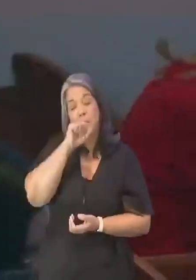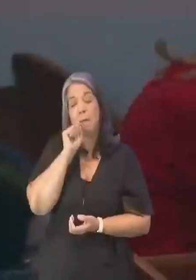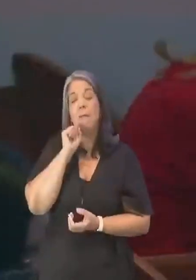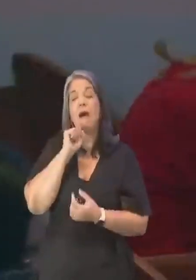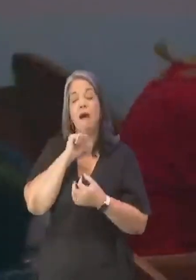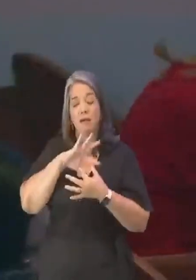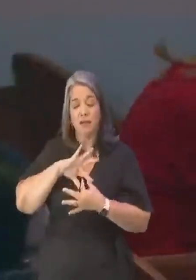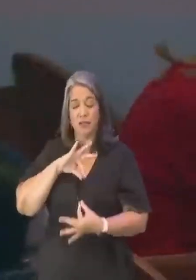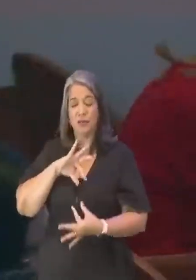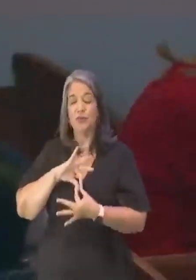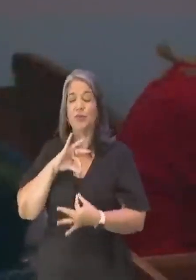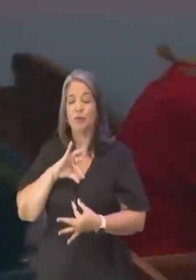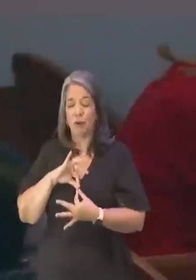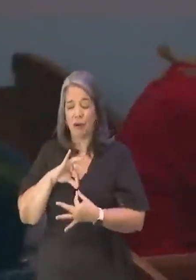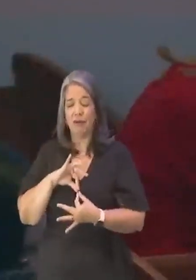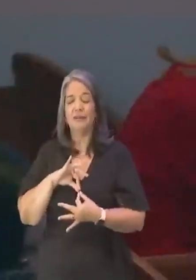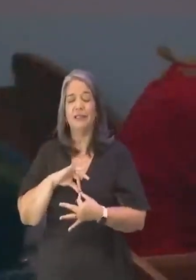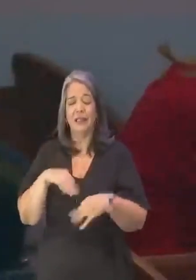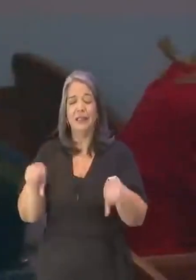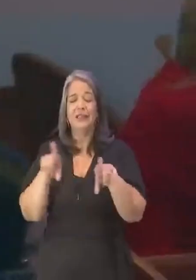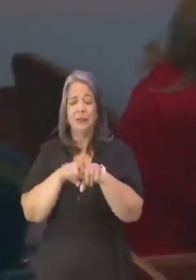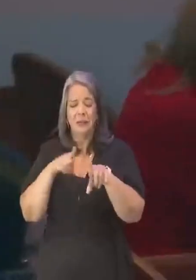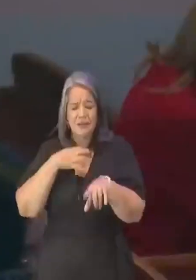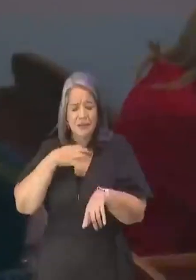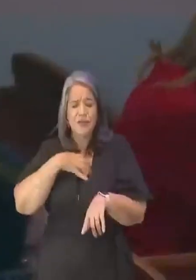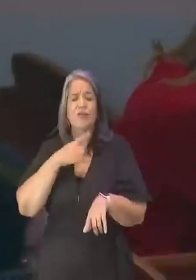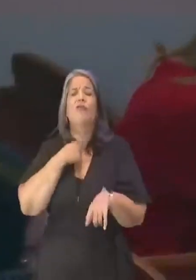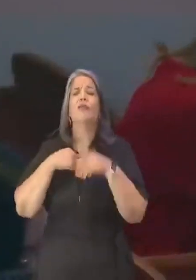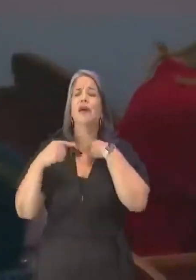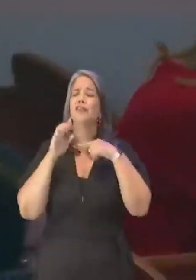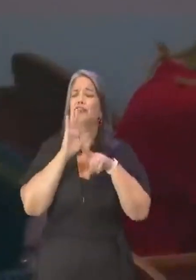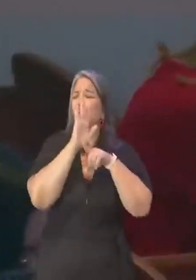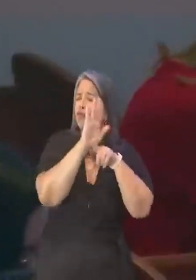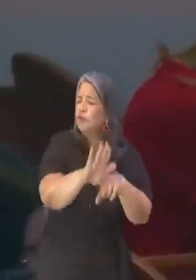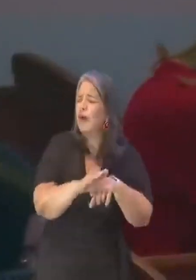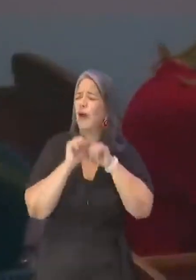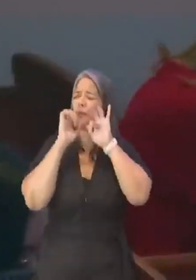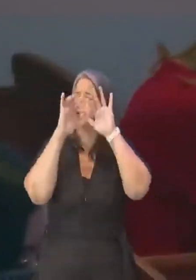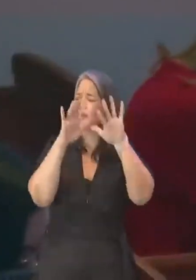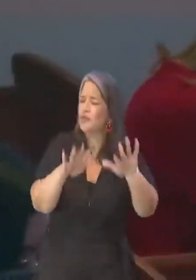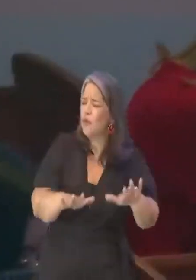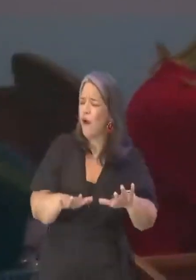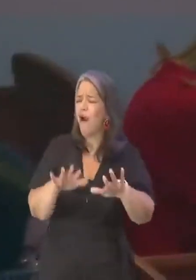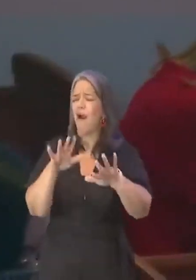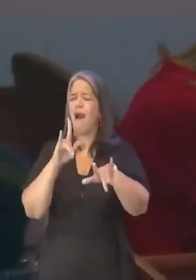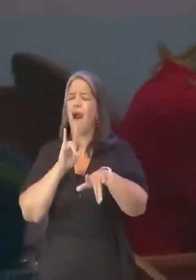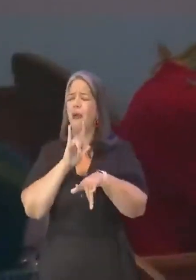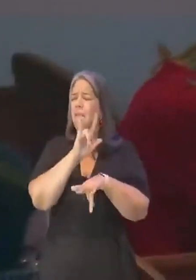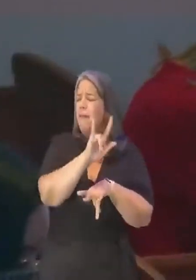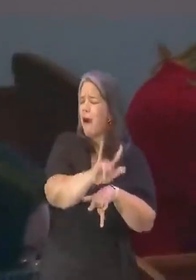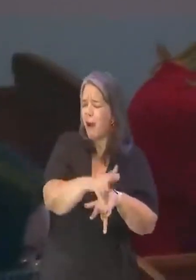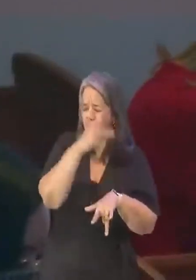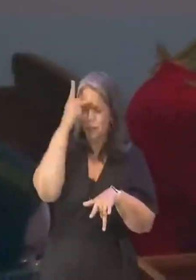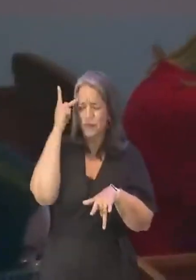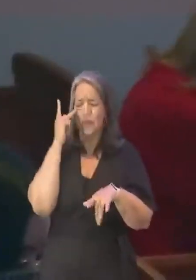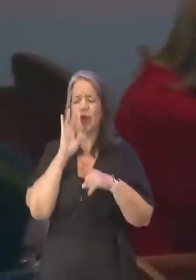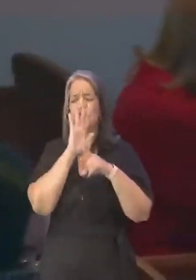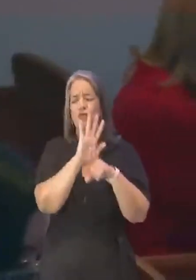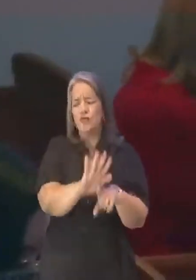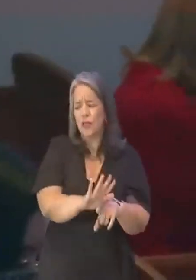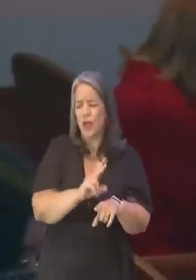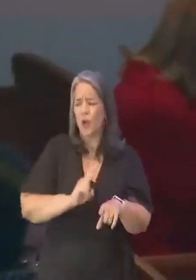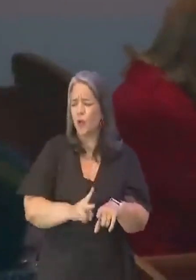andar junto, a amá-las, a dar mais um passo de fé quando elas estiverem cansadas ou